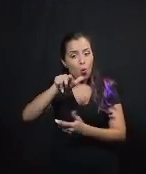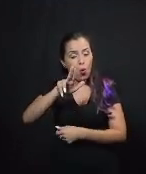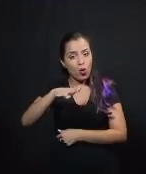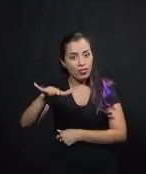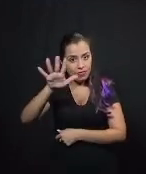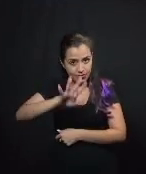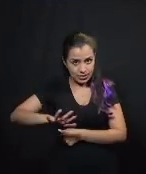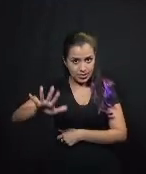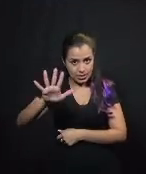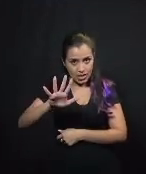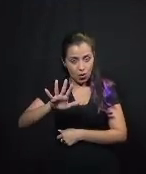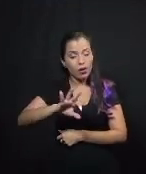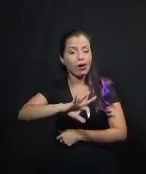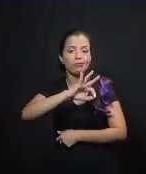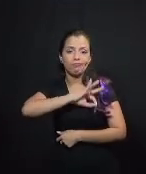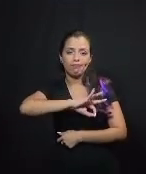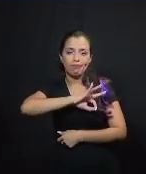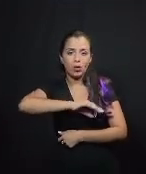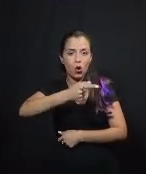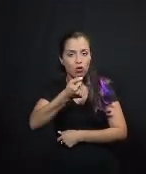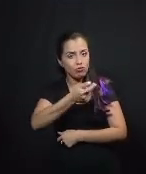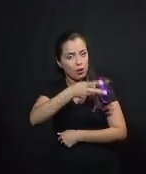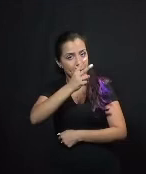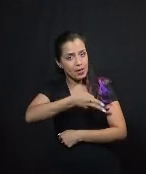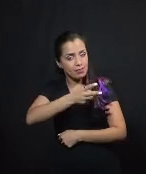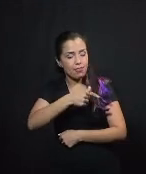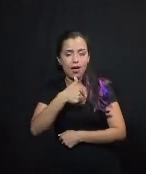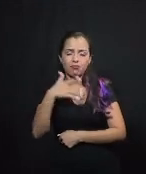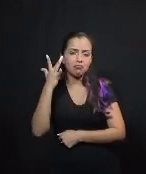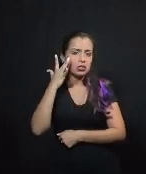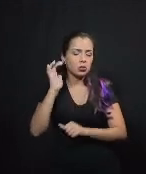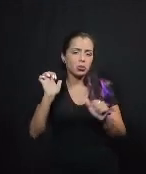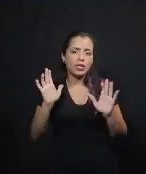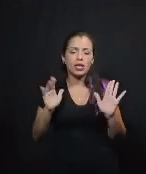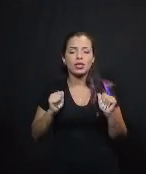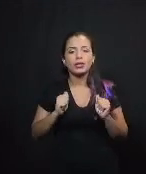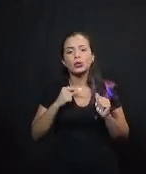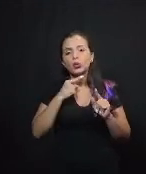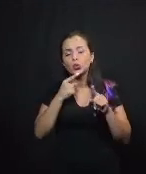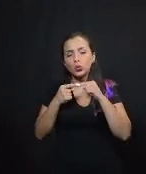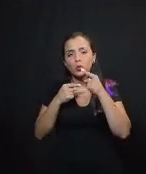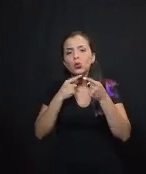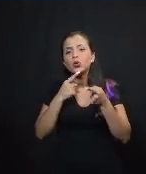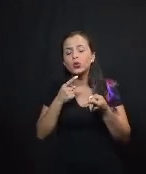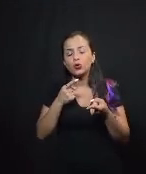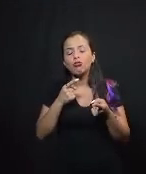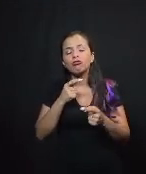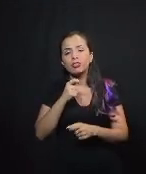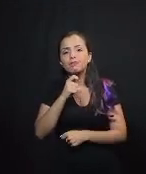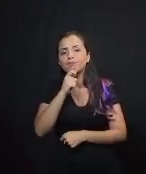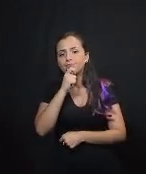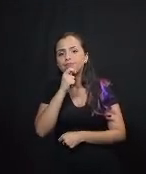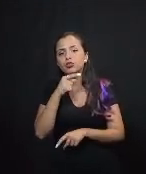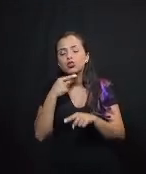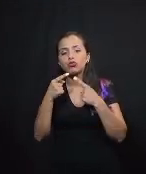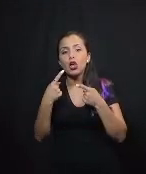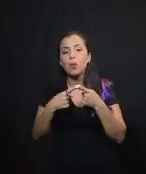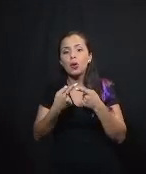cidadão brasileiro um X, eu não sei, aí eu tenho dúvidas, porque seria uma quantia muito grande. E